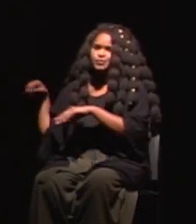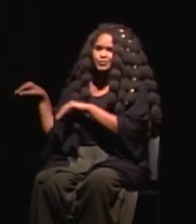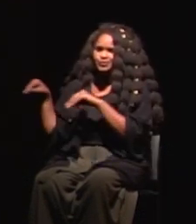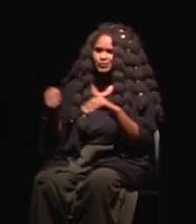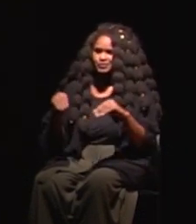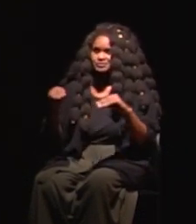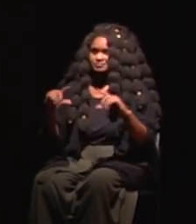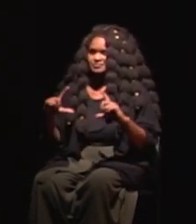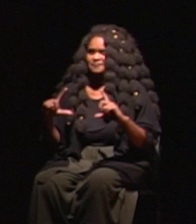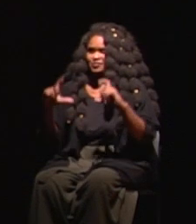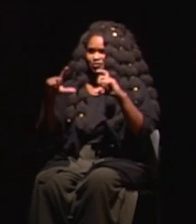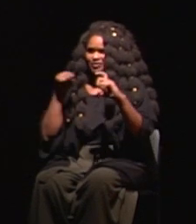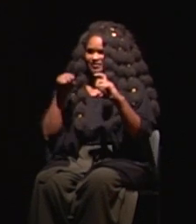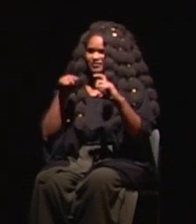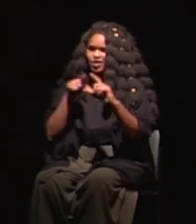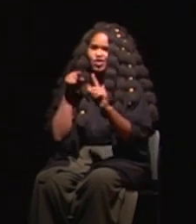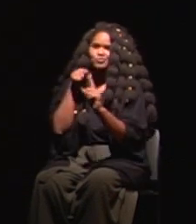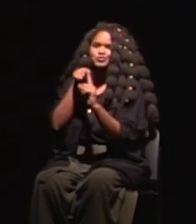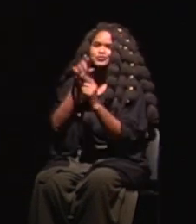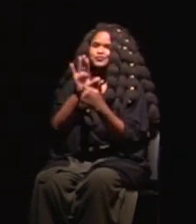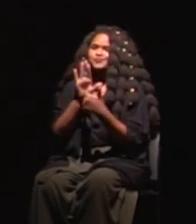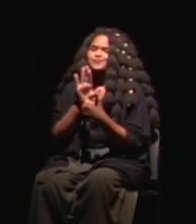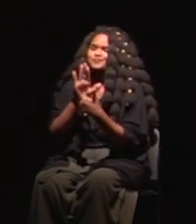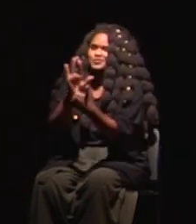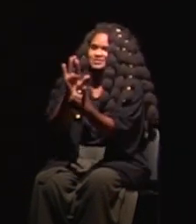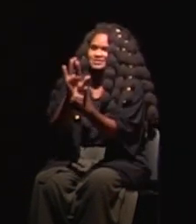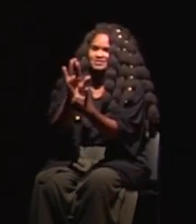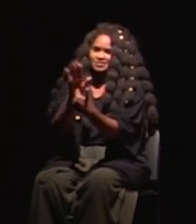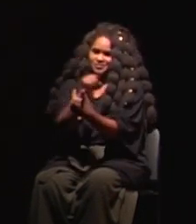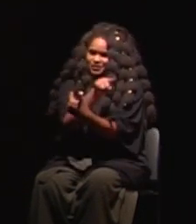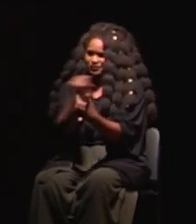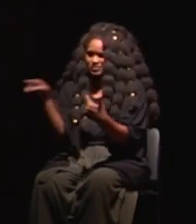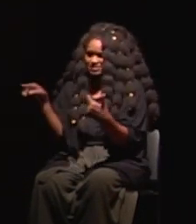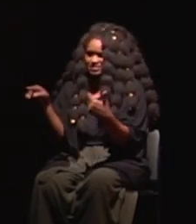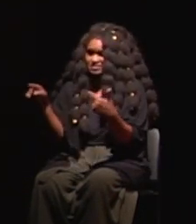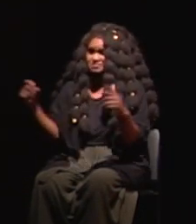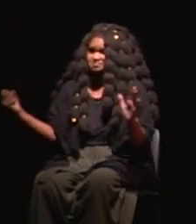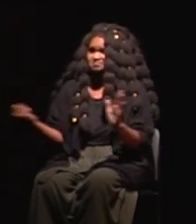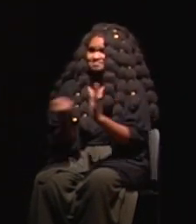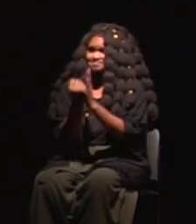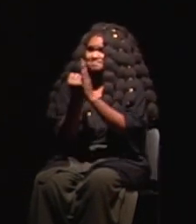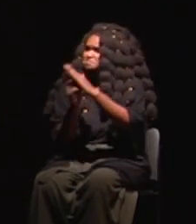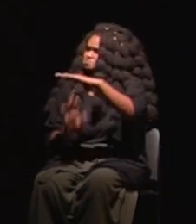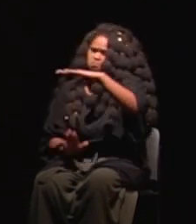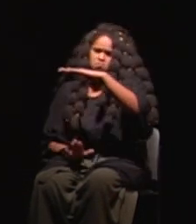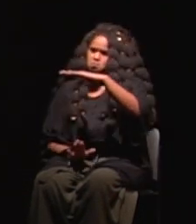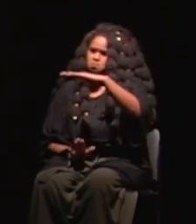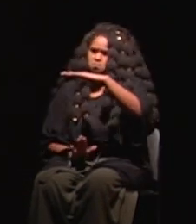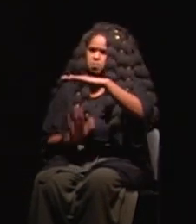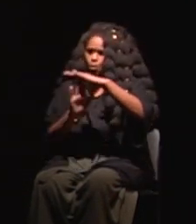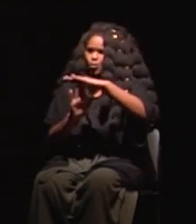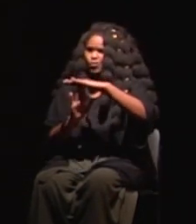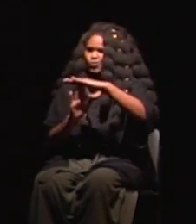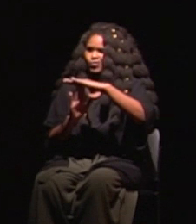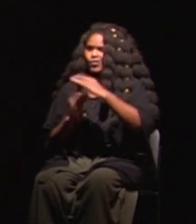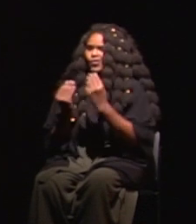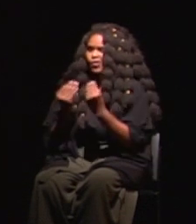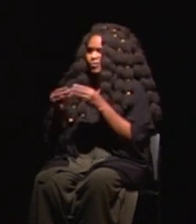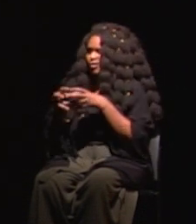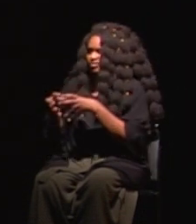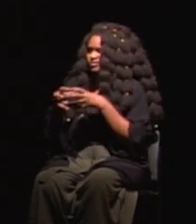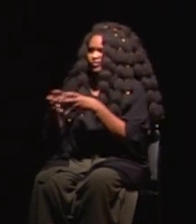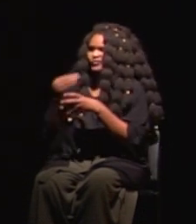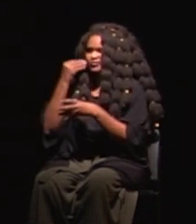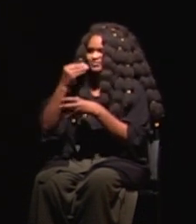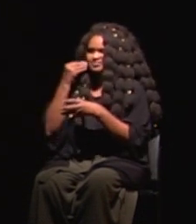fotografia para mostrar para vocês o símbolo máximo do nosso convívio.